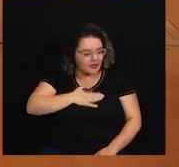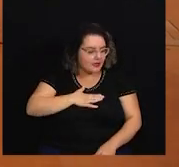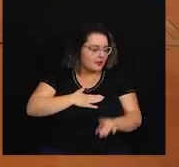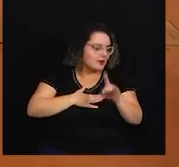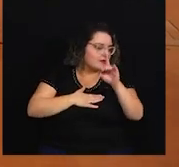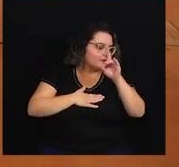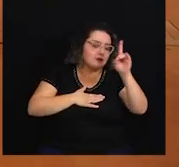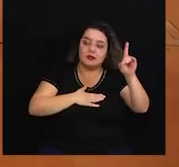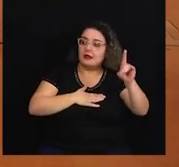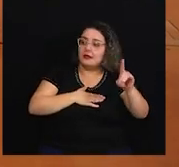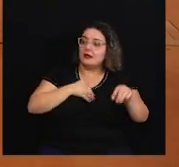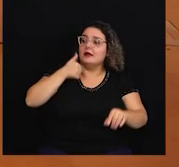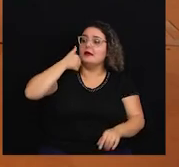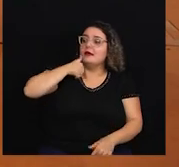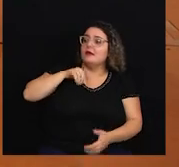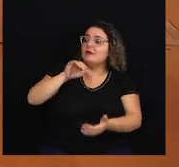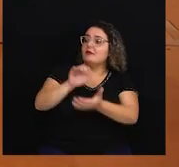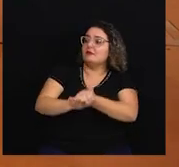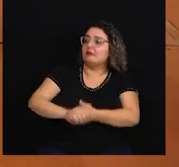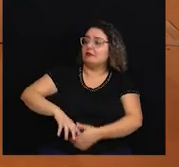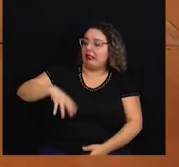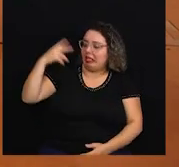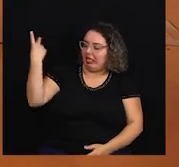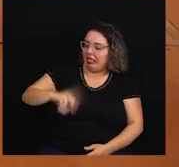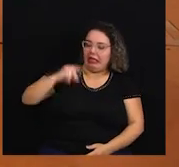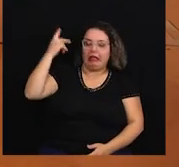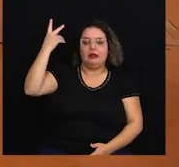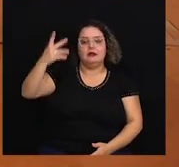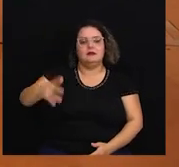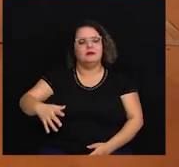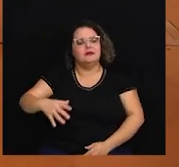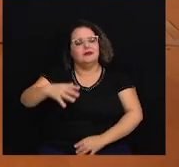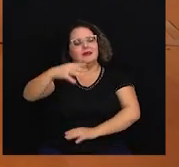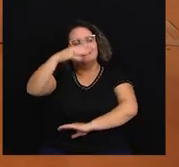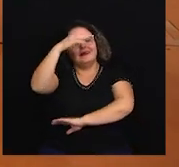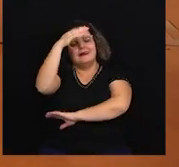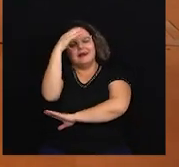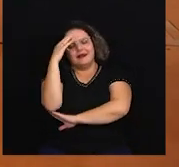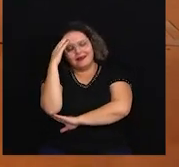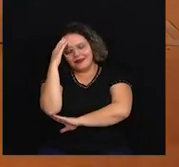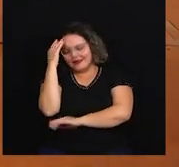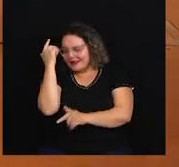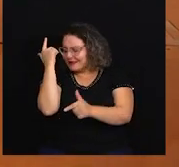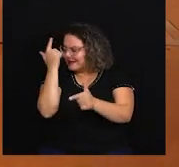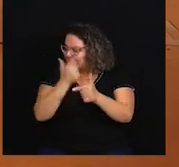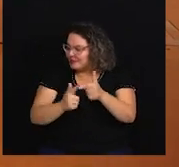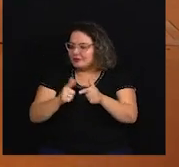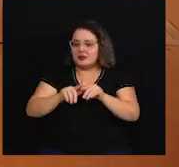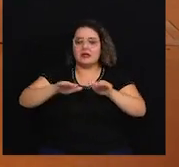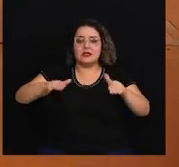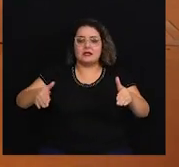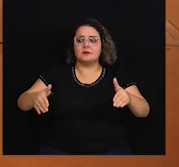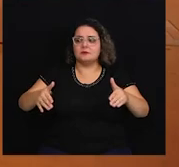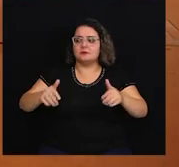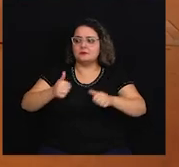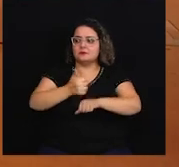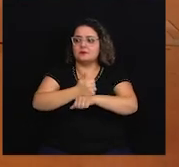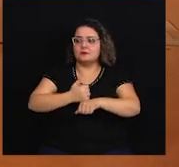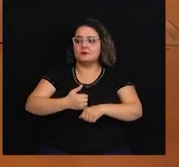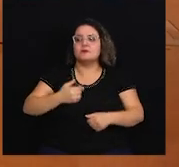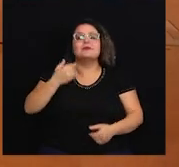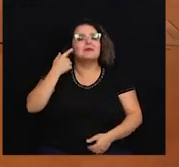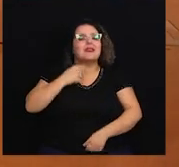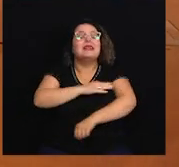café da mulher Nossa que caroço de abacate serve o mesário ele era branco